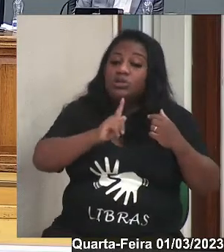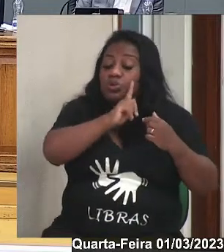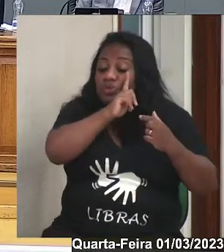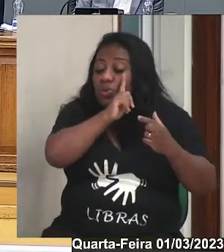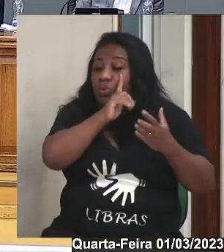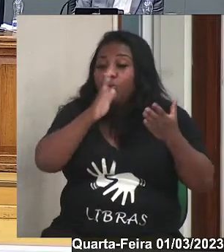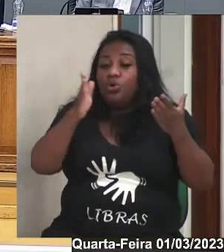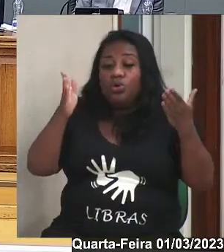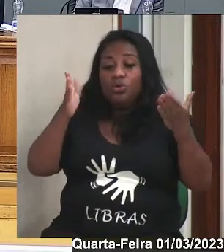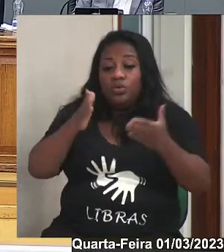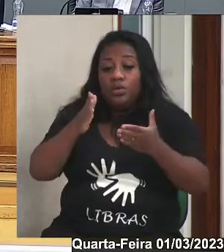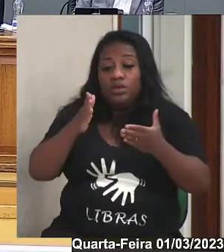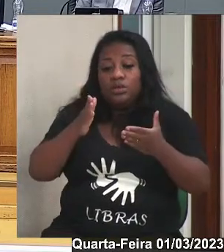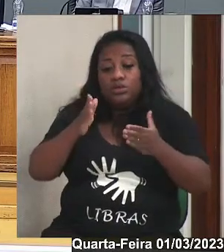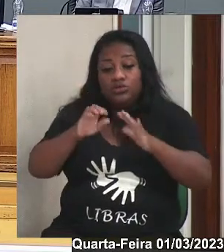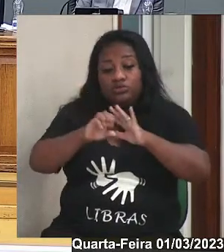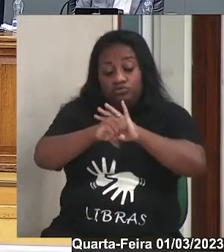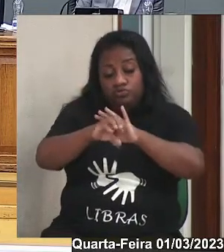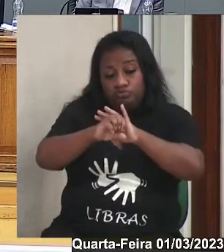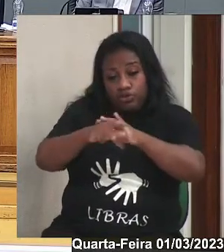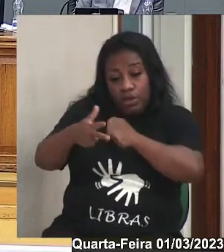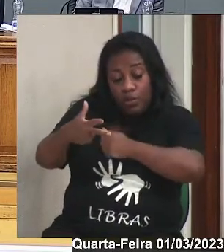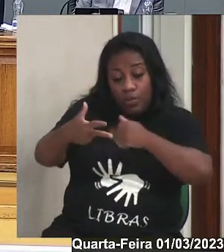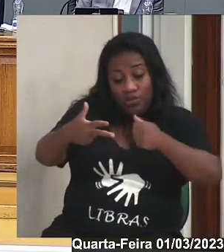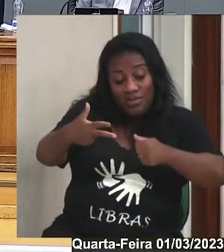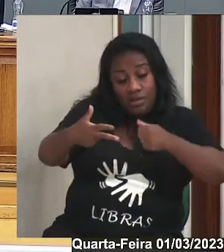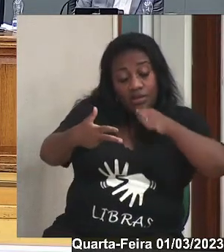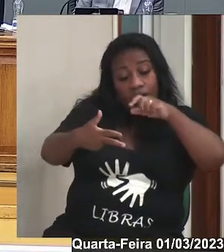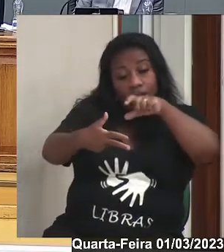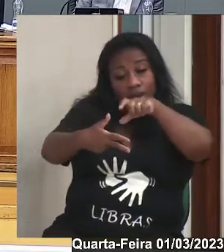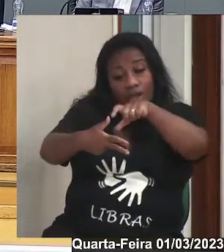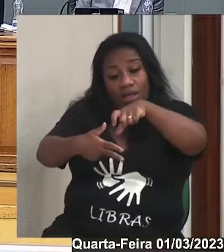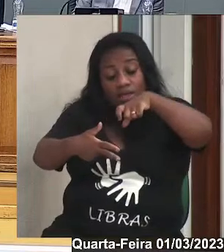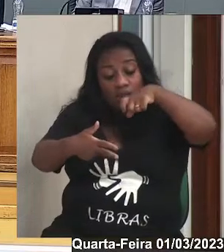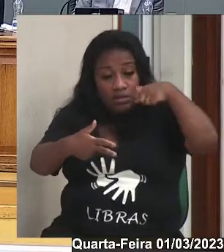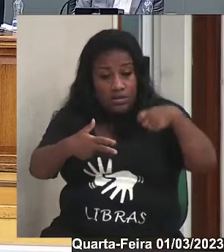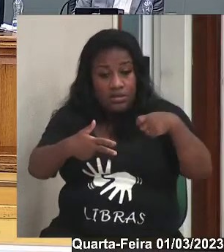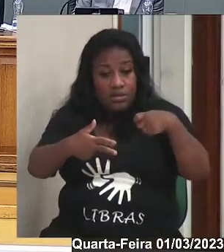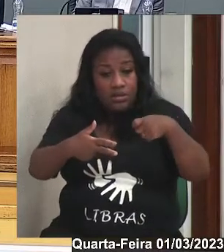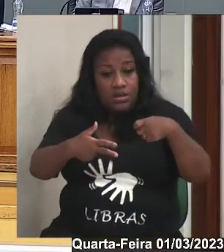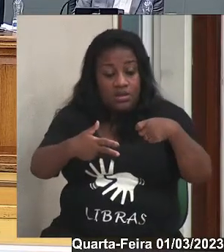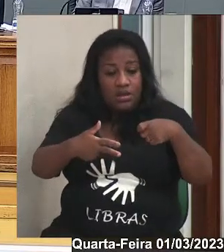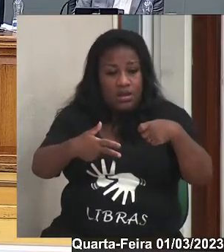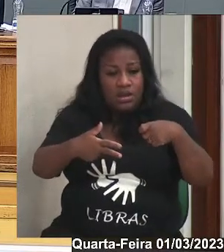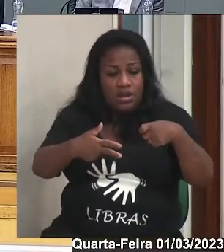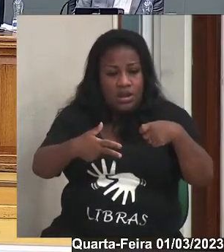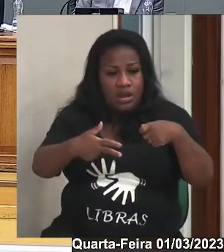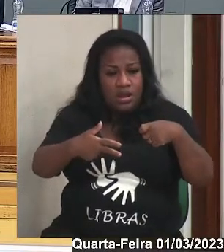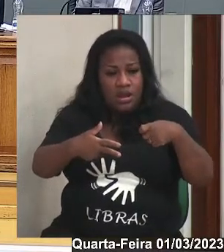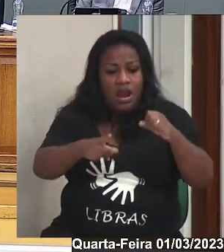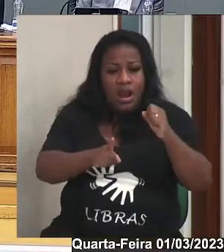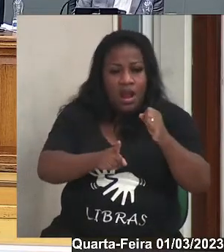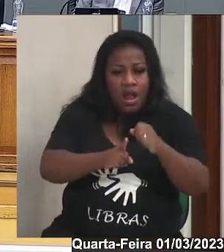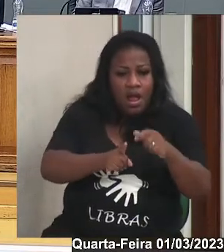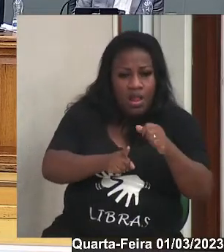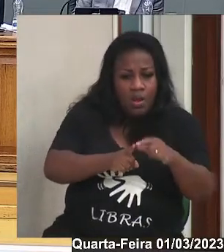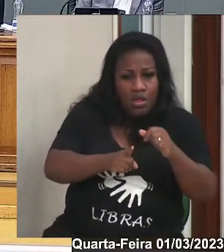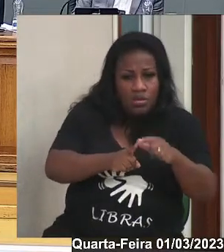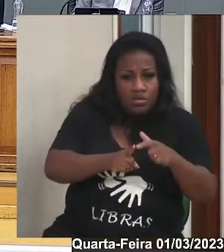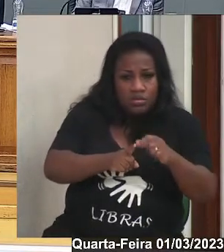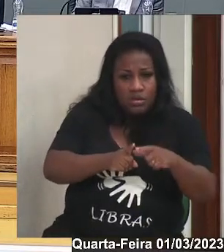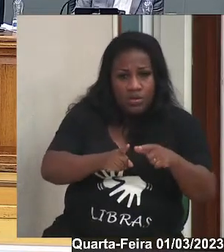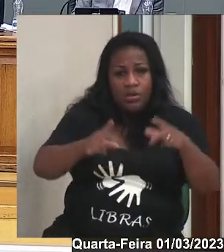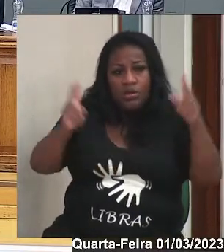número 42/2023. Indica ao chefe do Poder Executivo Municipal colocação de ar-condicionado na unidade do